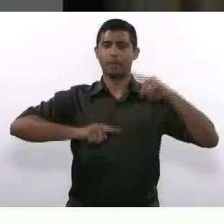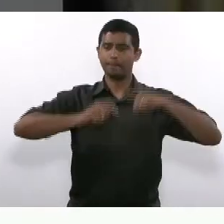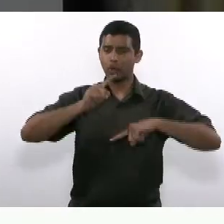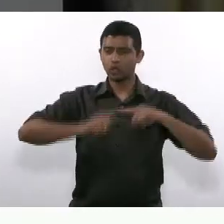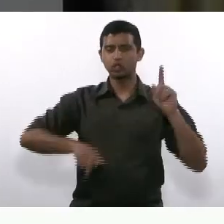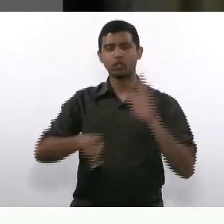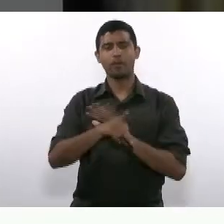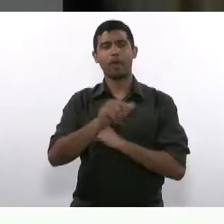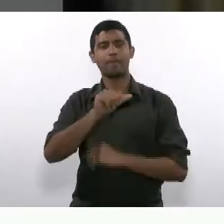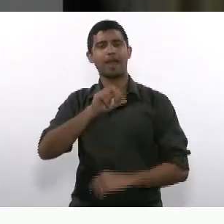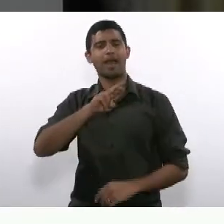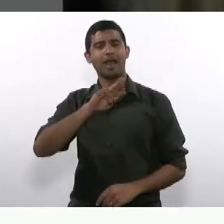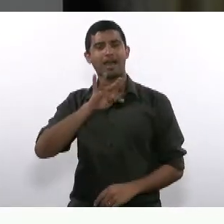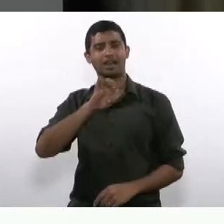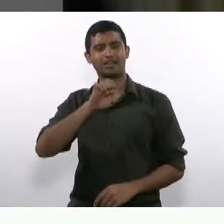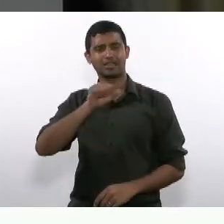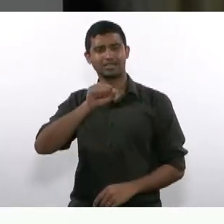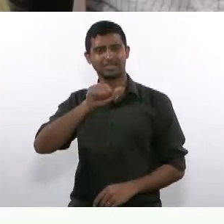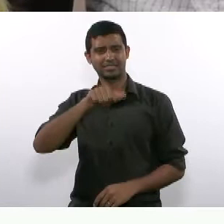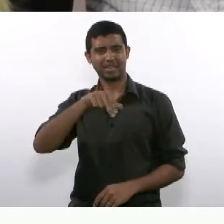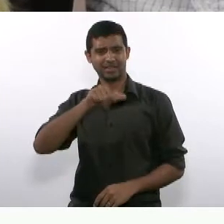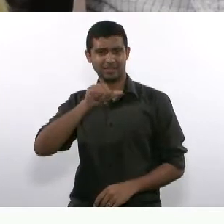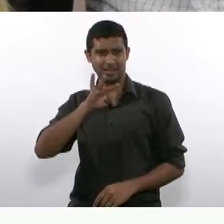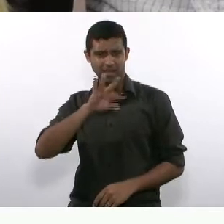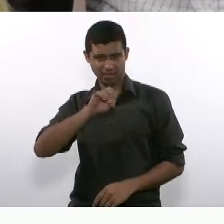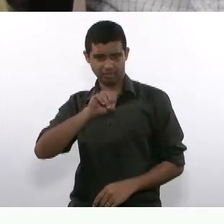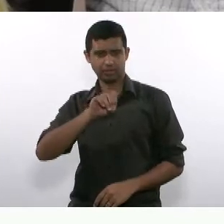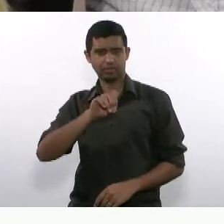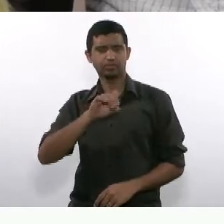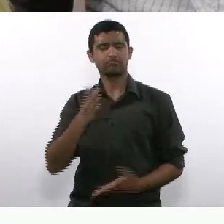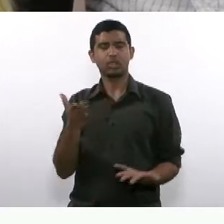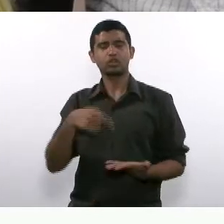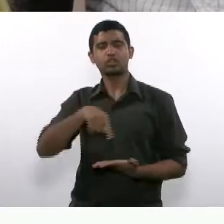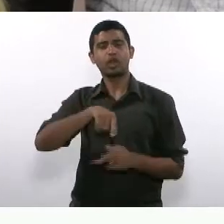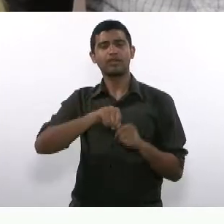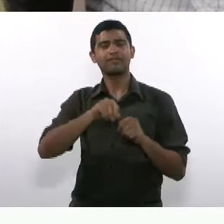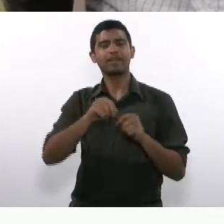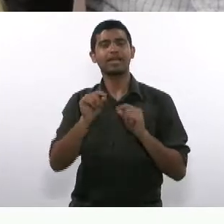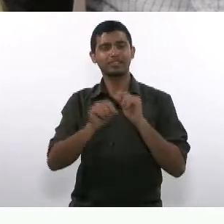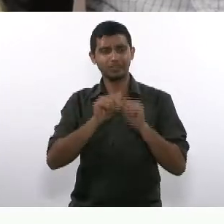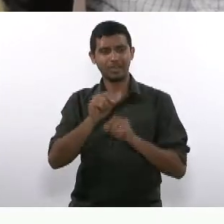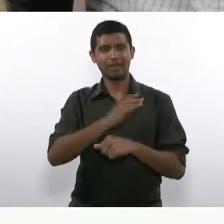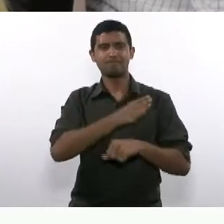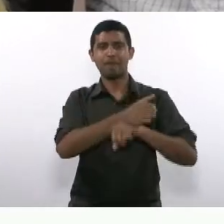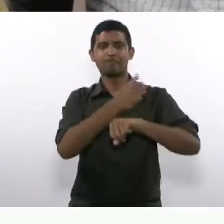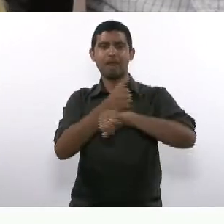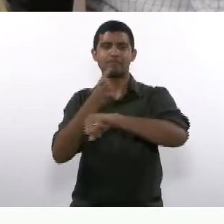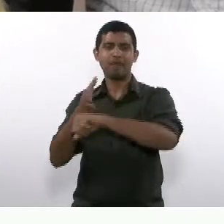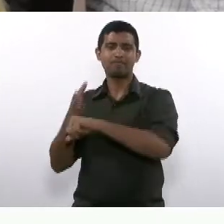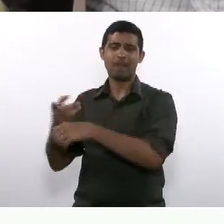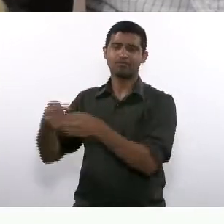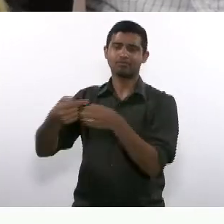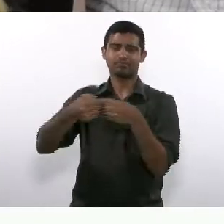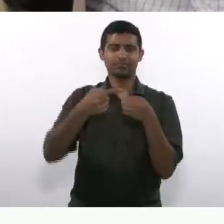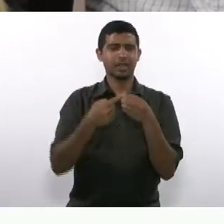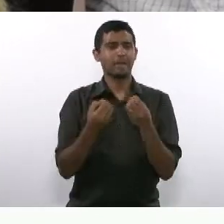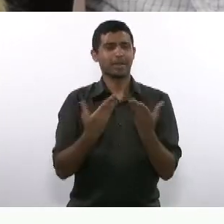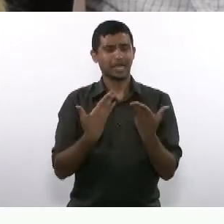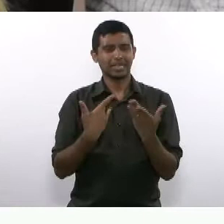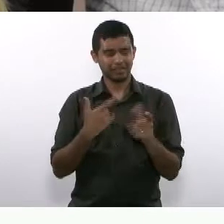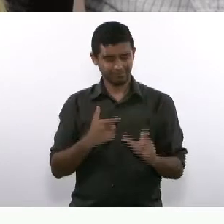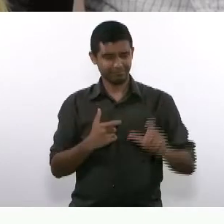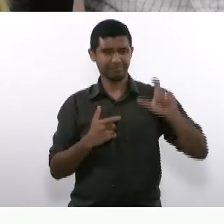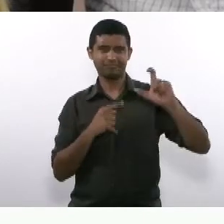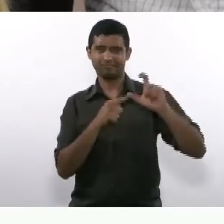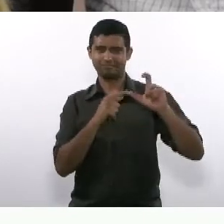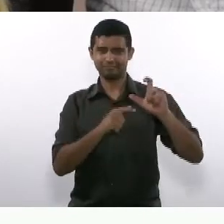o artesanato e assim por diante. E o que a gente tem feito desde então? A gente vai aos municípios para a entrega das carteiras, o que faz com